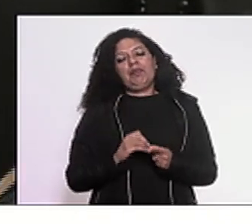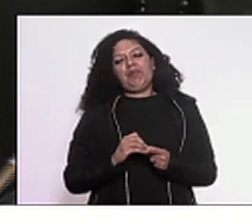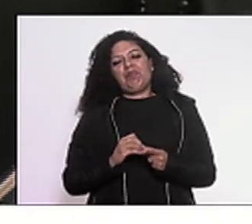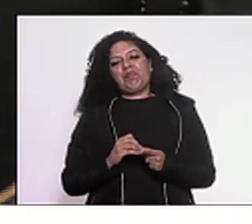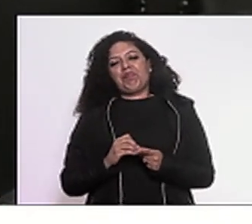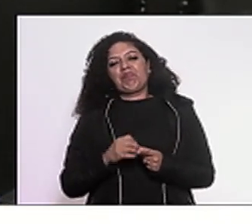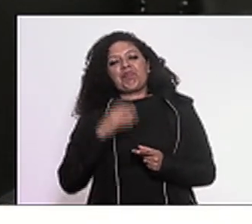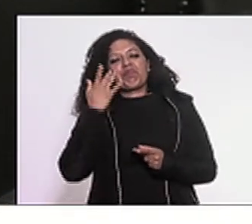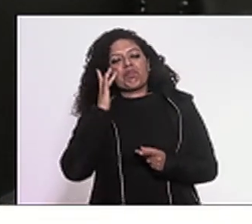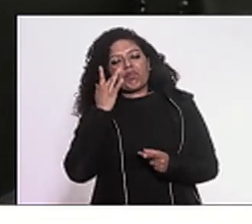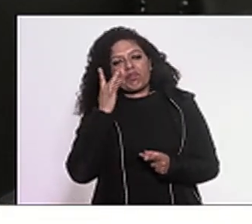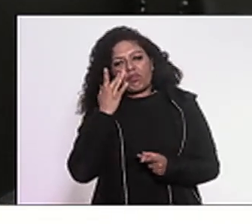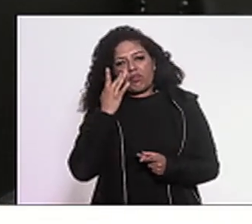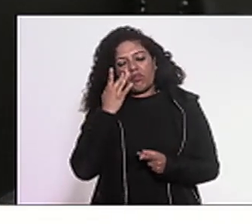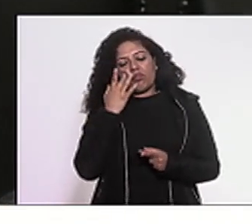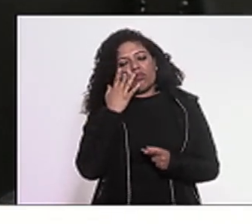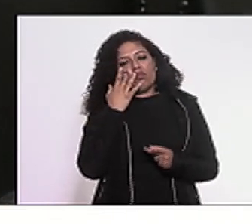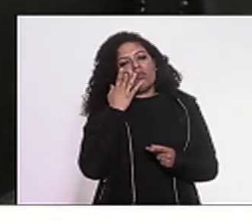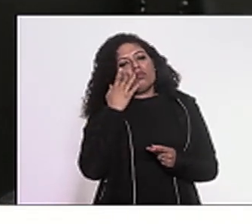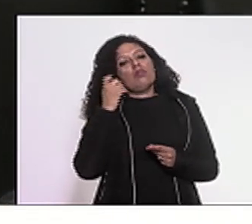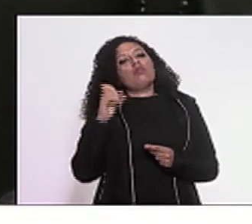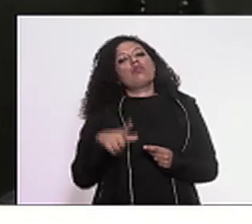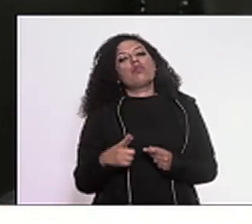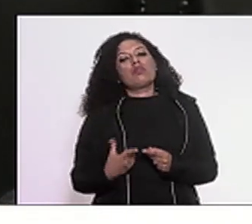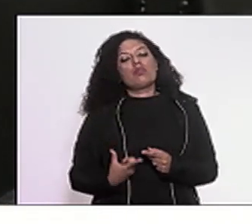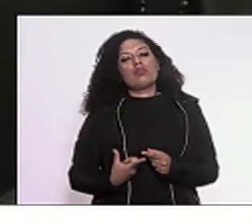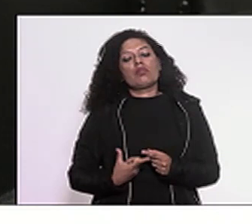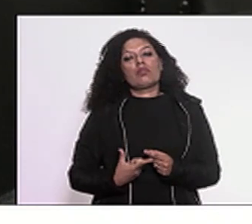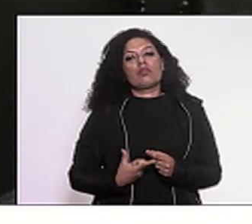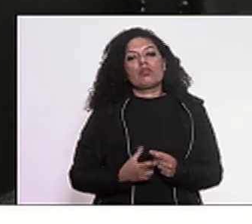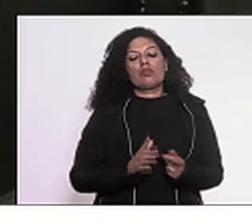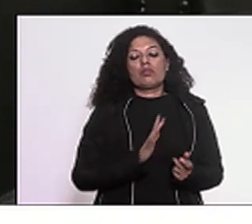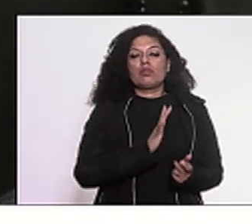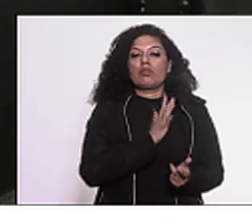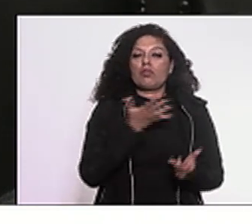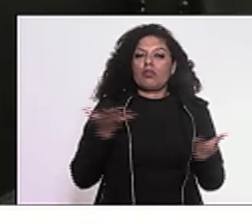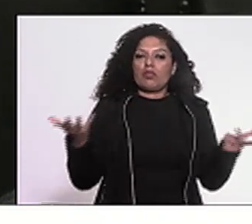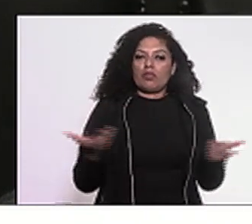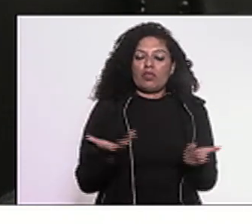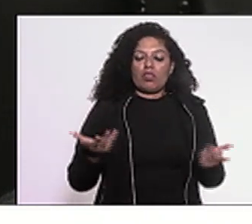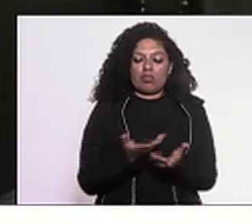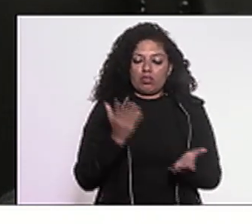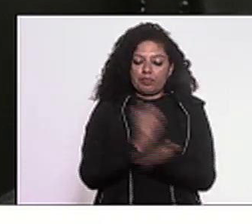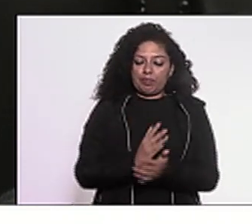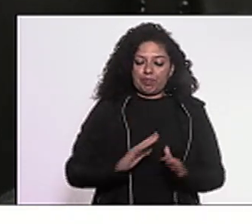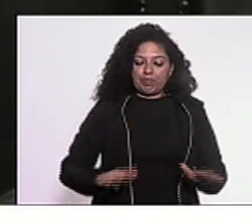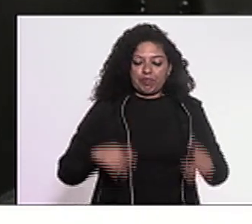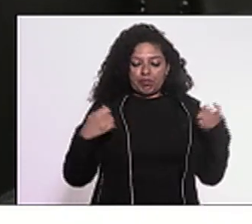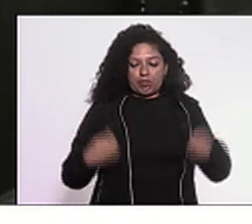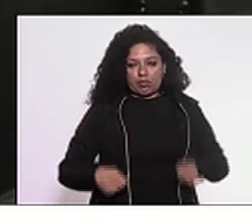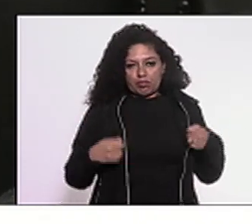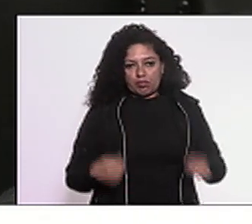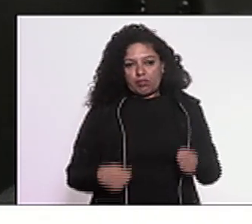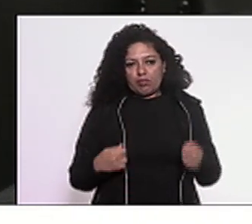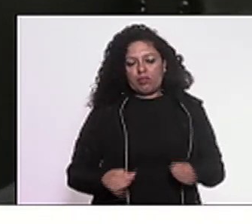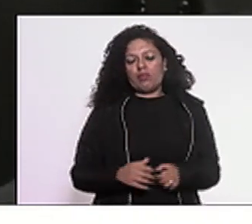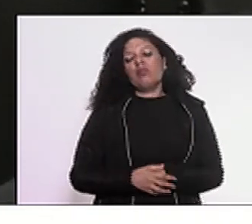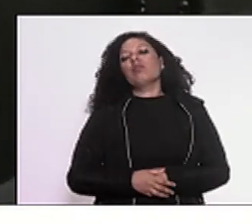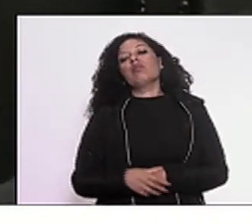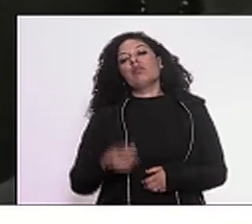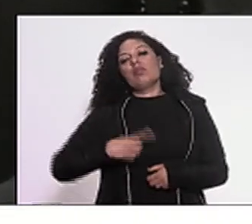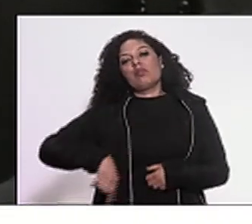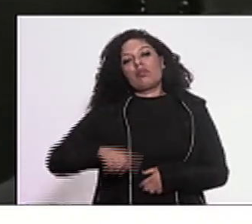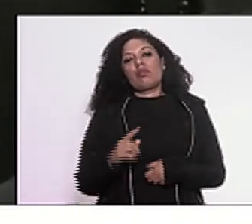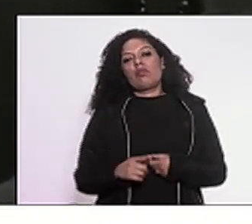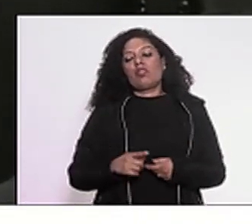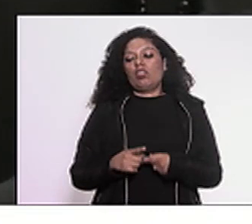eu acho isso, nos dias de hoje, isso já teria que ter acabado. né? Você